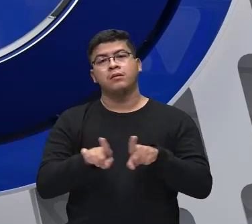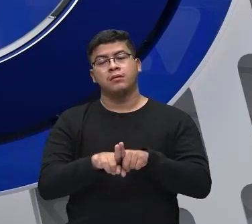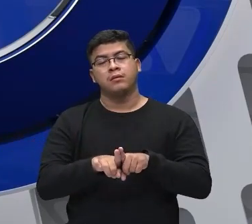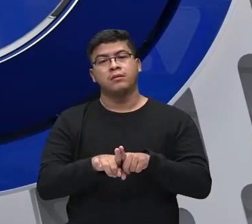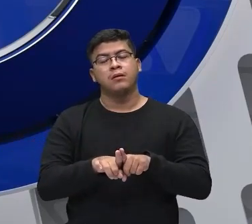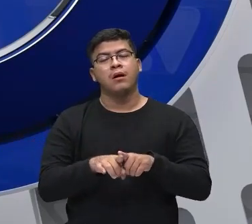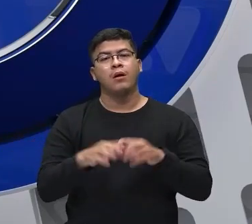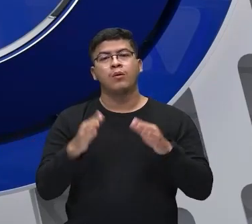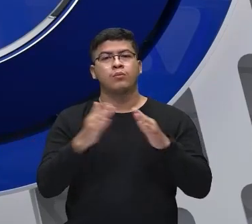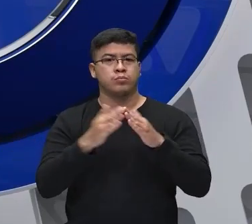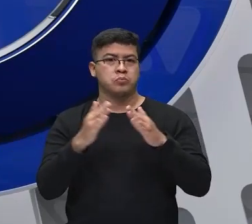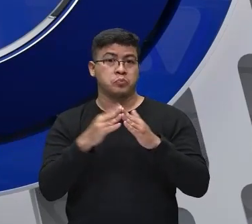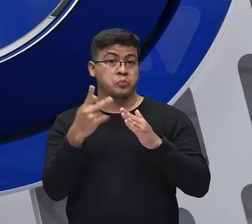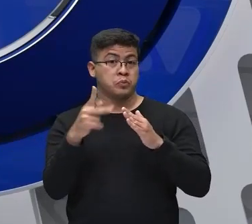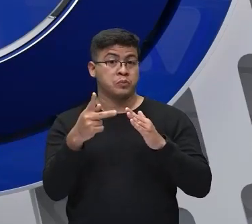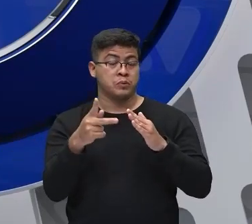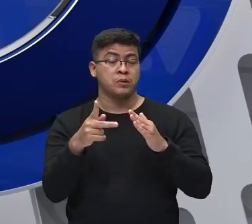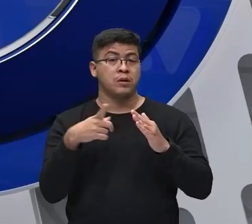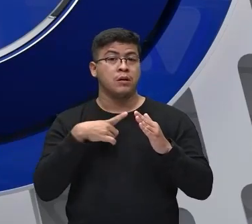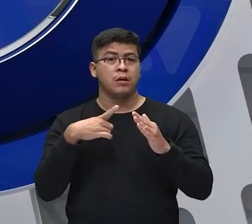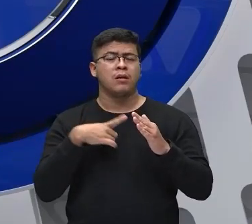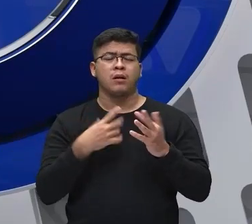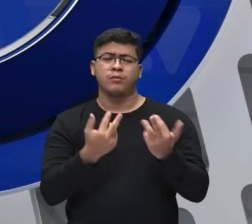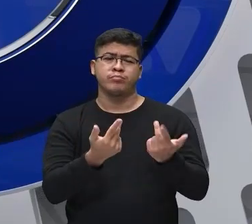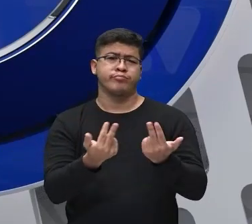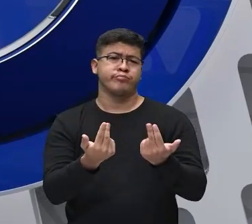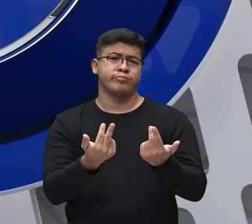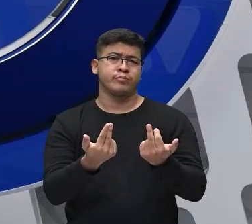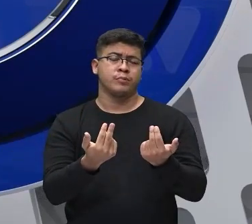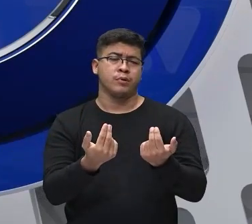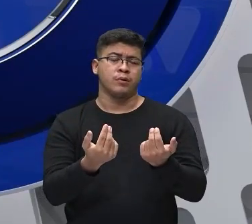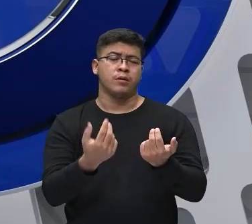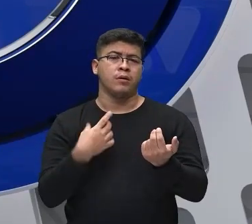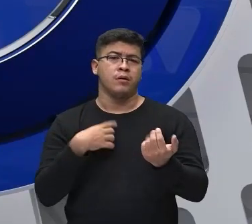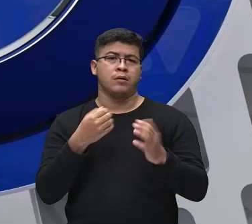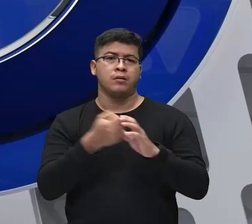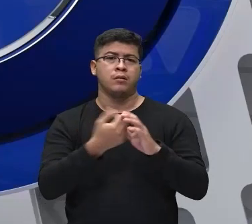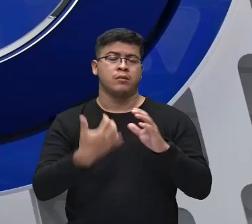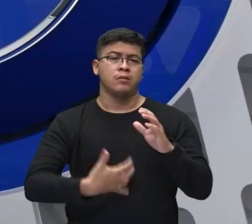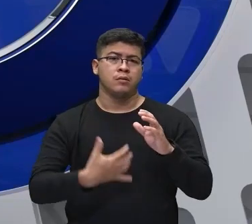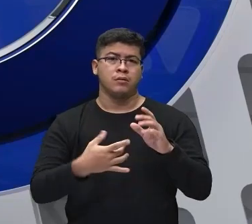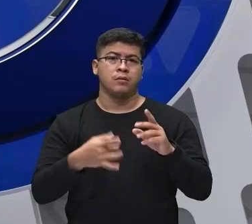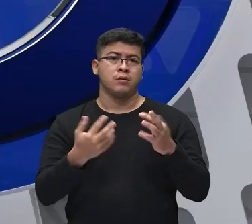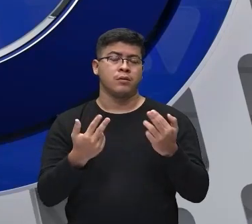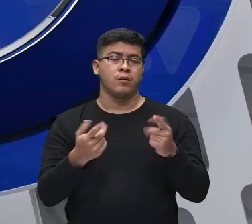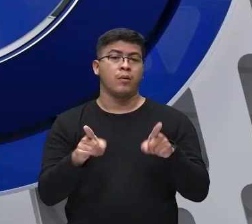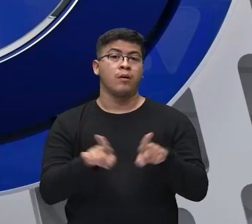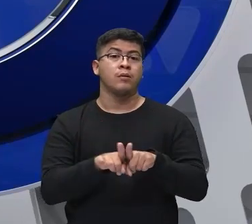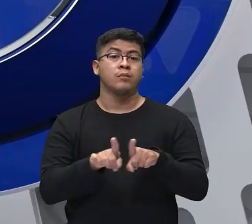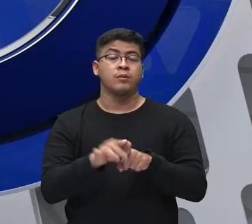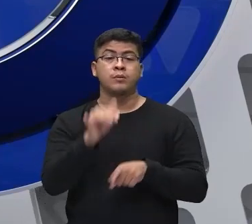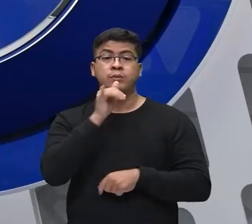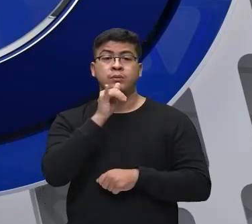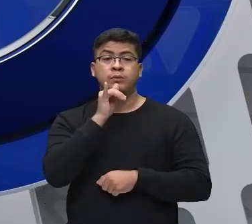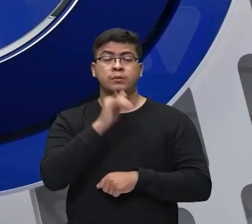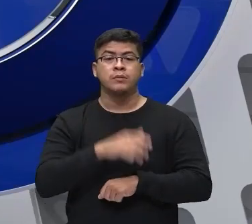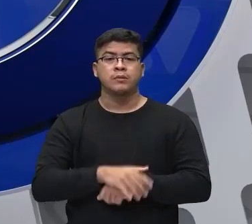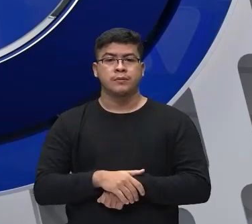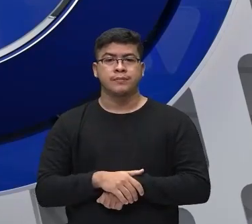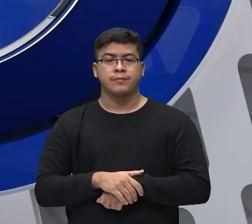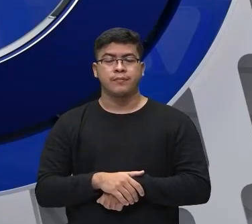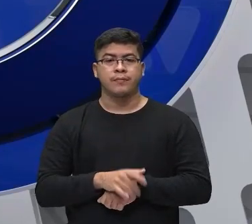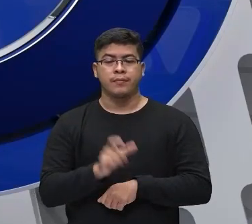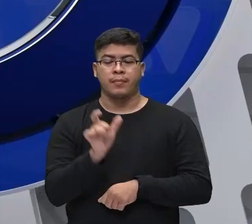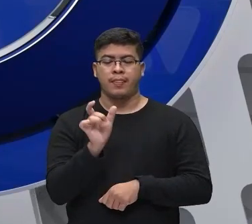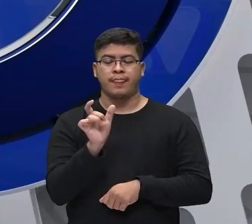que funcionam com a mesma características desse ferro de passar, mais moderno, com o uso das